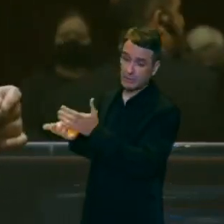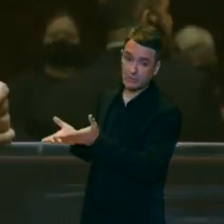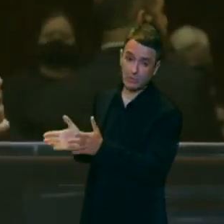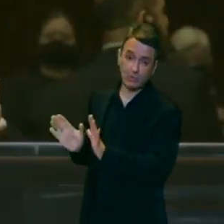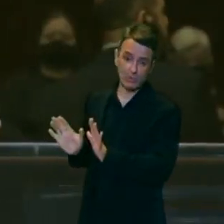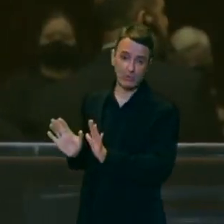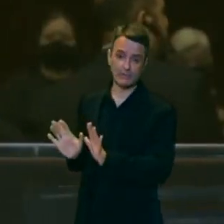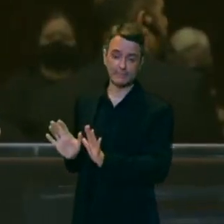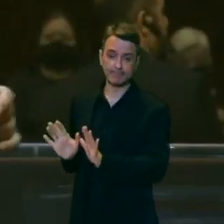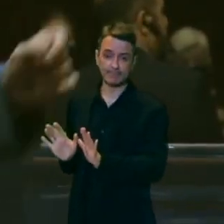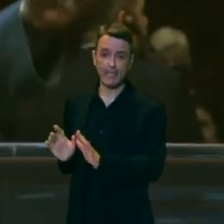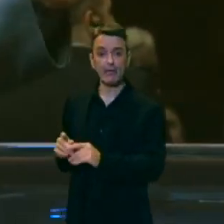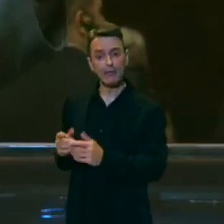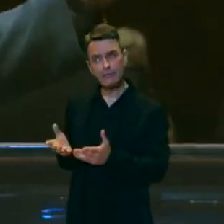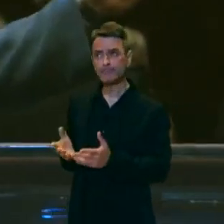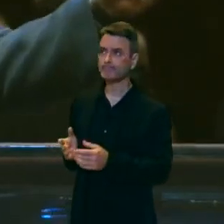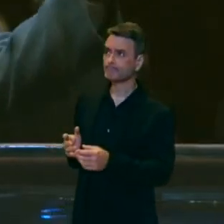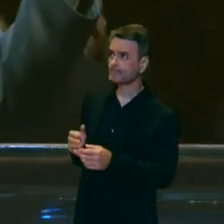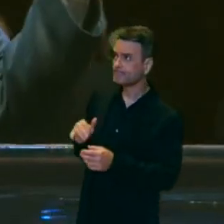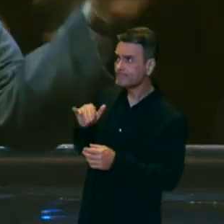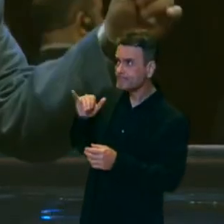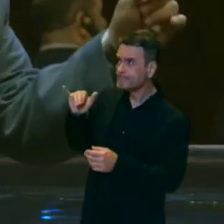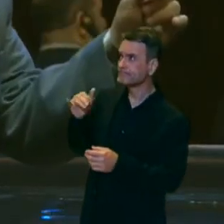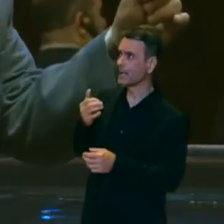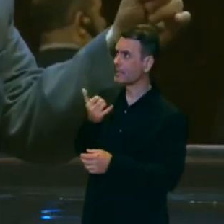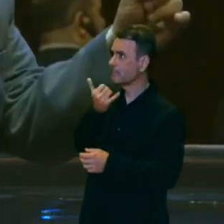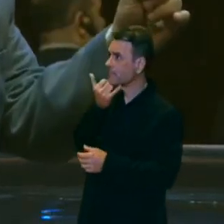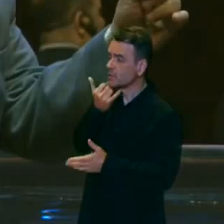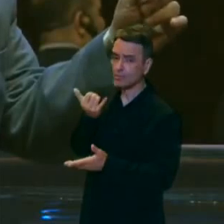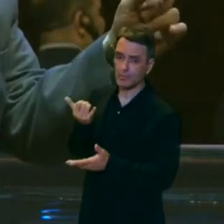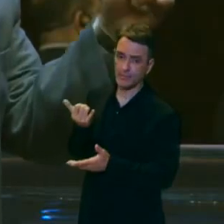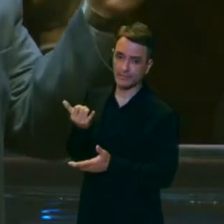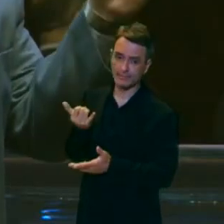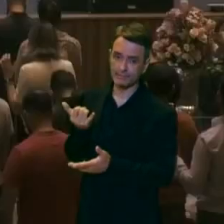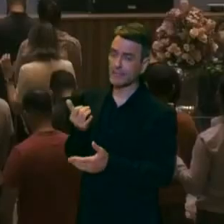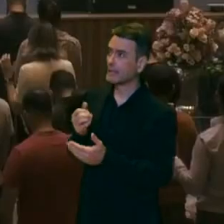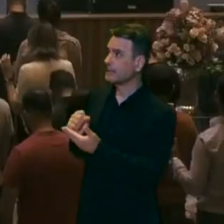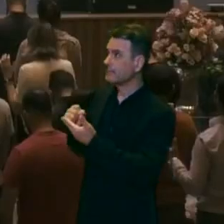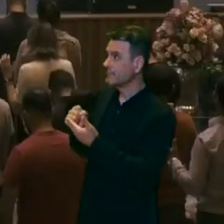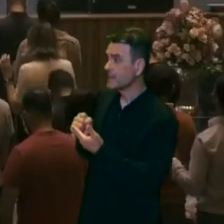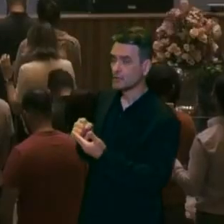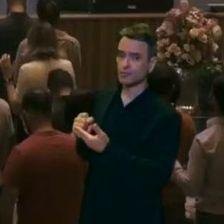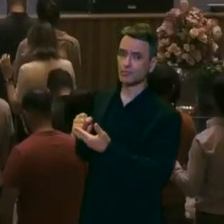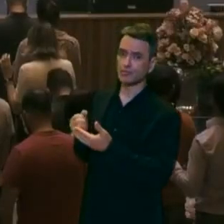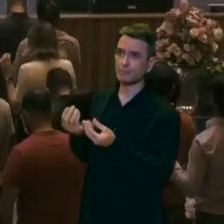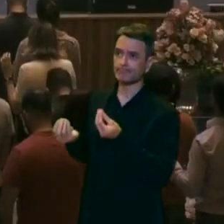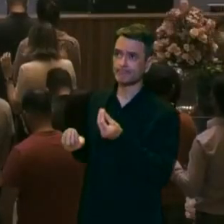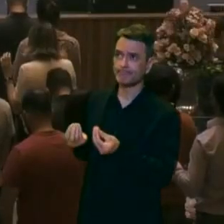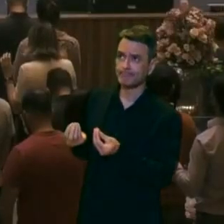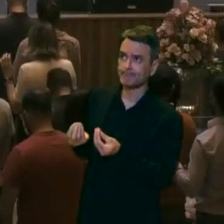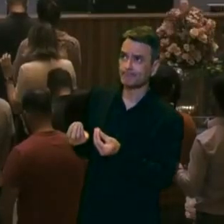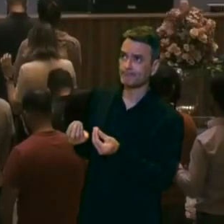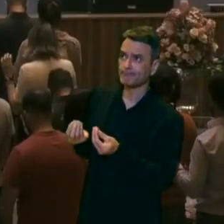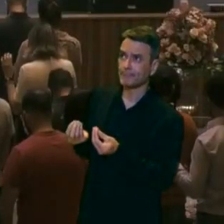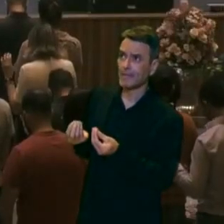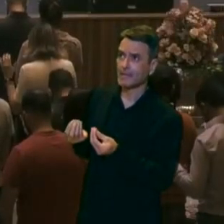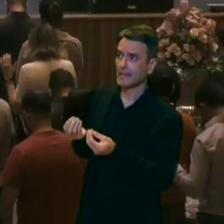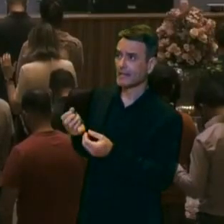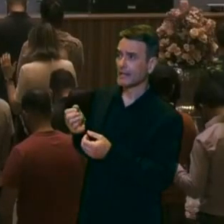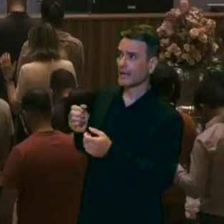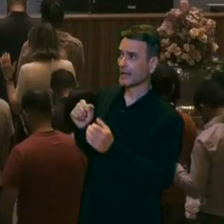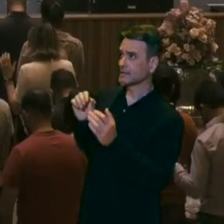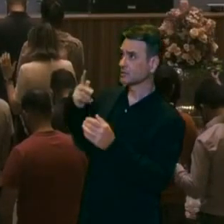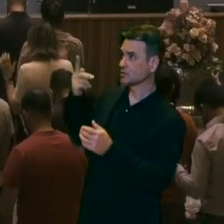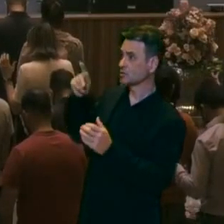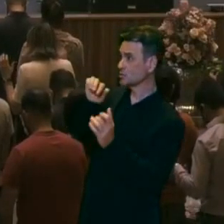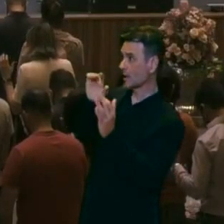tá? Você vai dizer: Senhor Jesus, me perdoa e me ajuda a levar essa graça